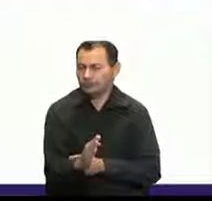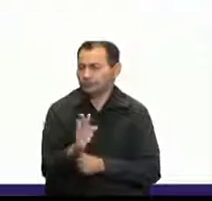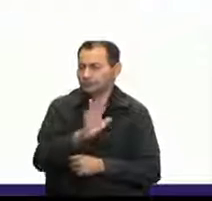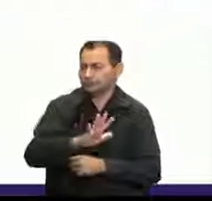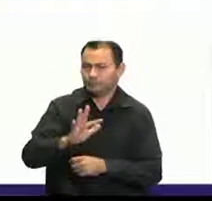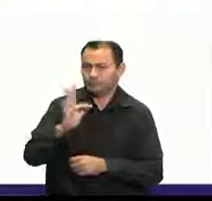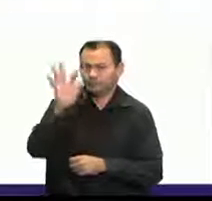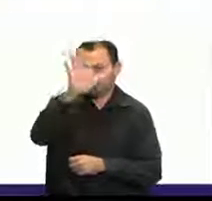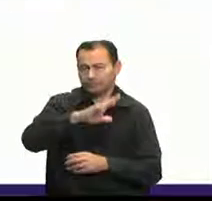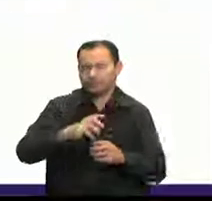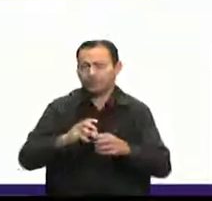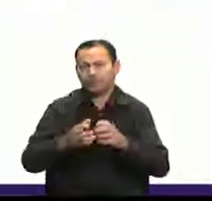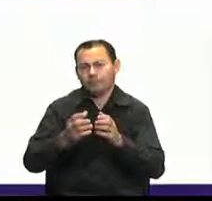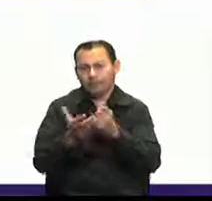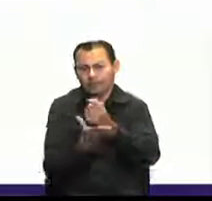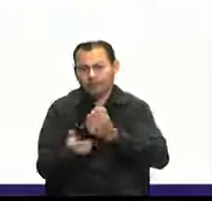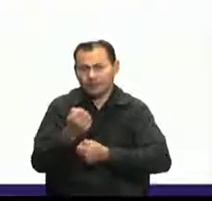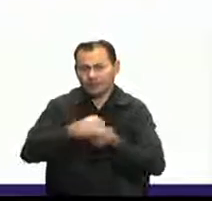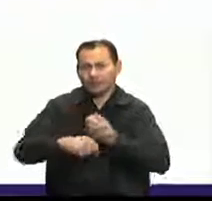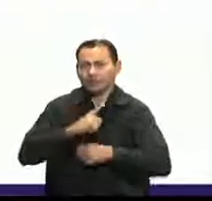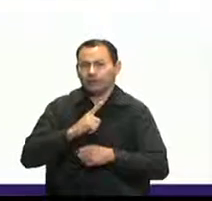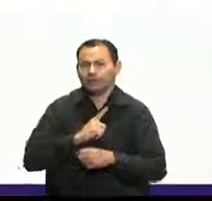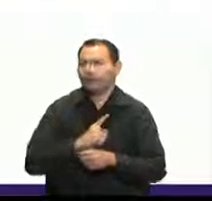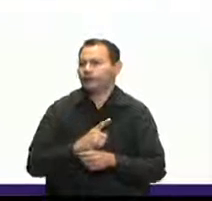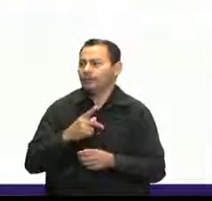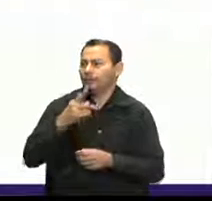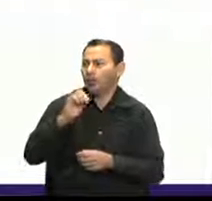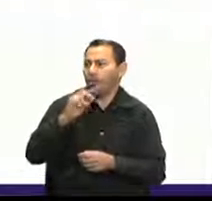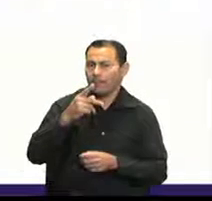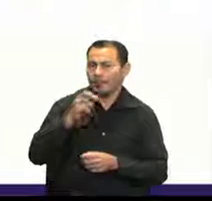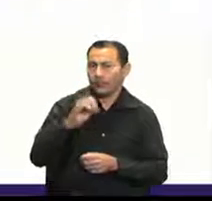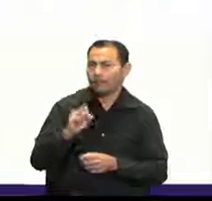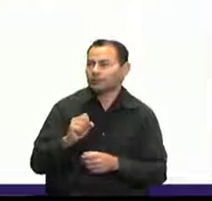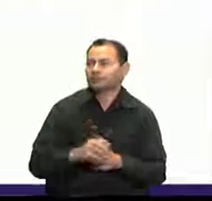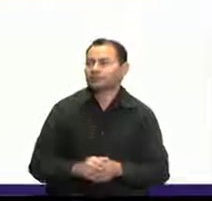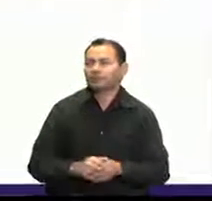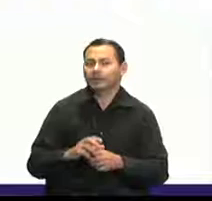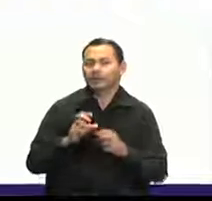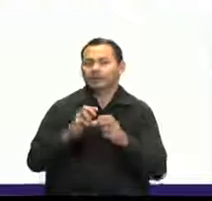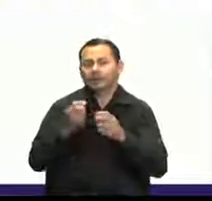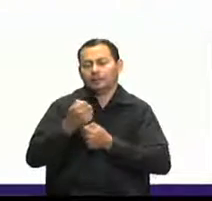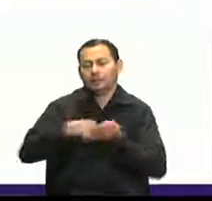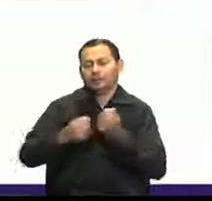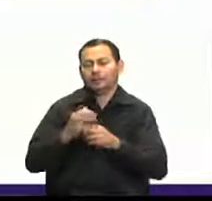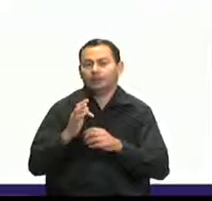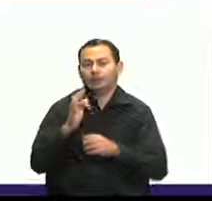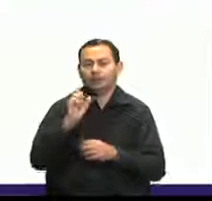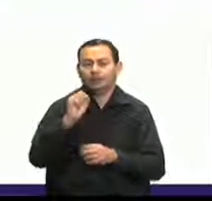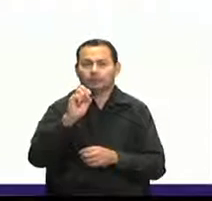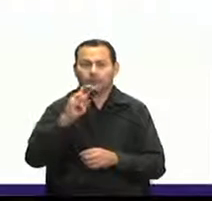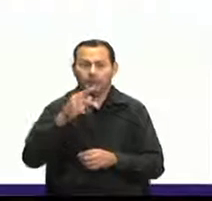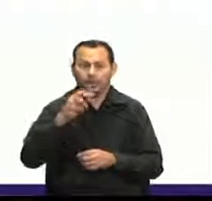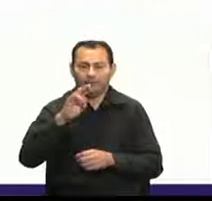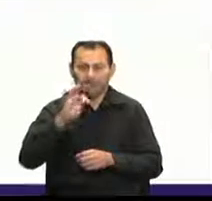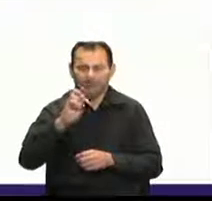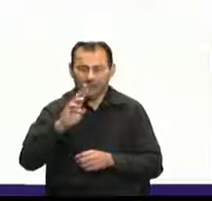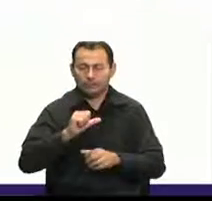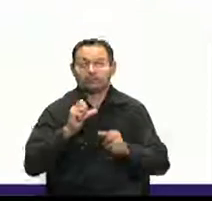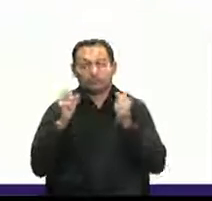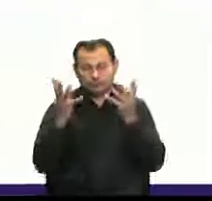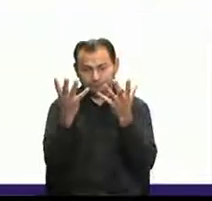basicamente numa economia eu tenho um pouco a dores poupadores são os agentes econômicos superavitários dispostos a